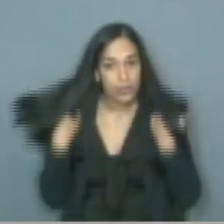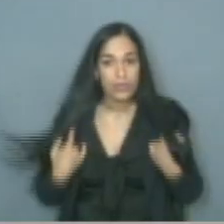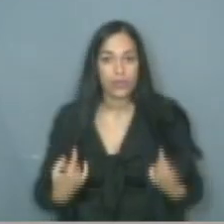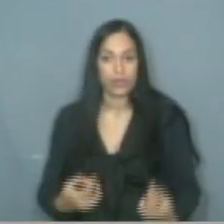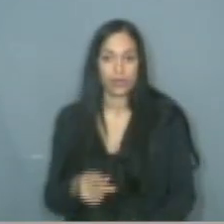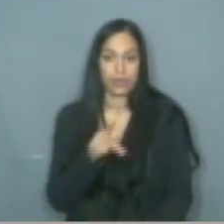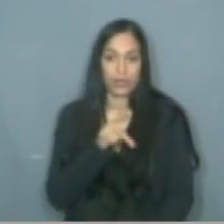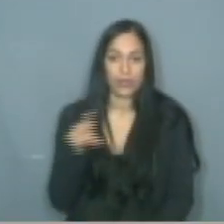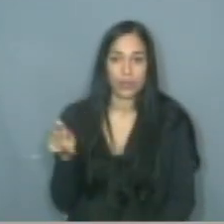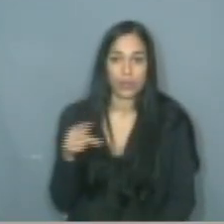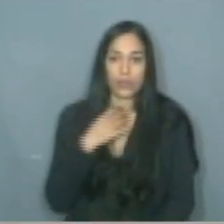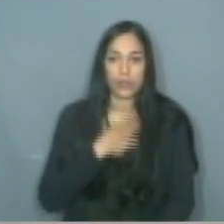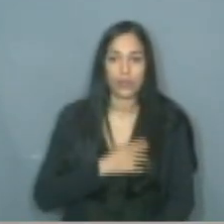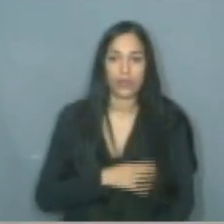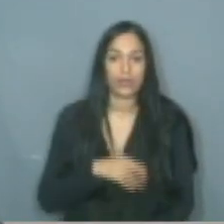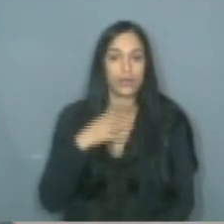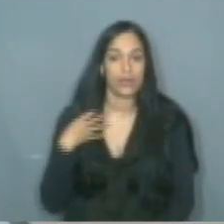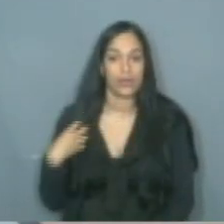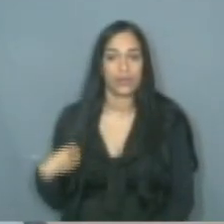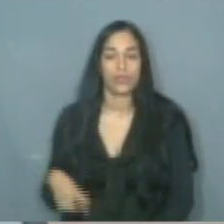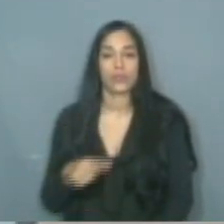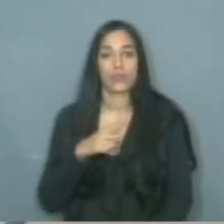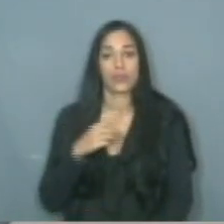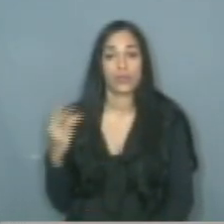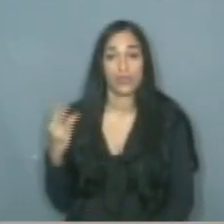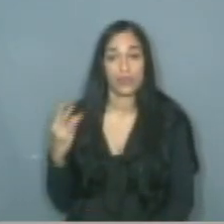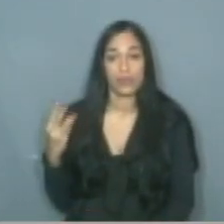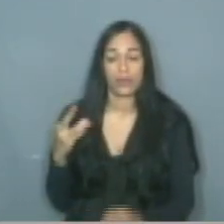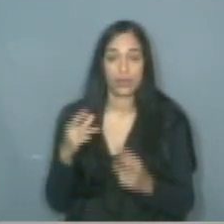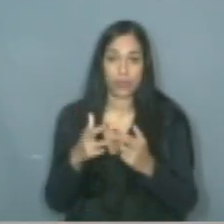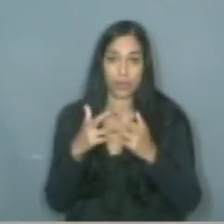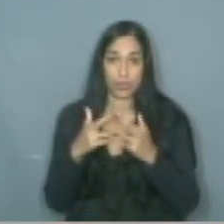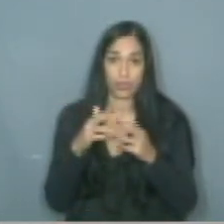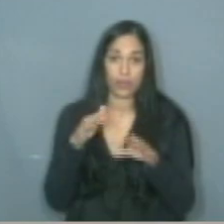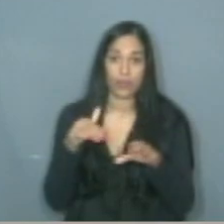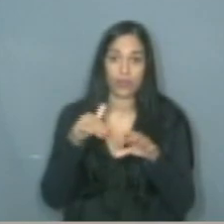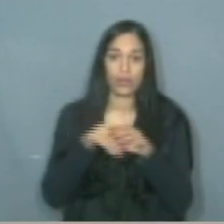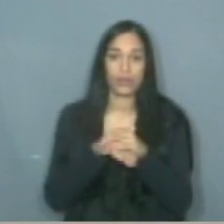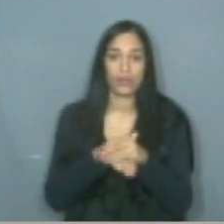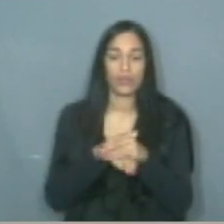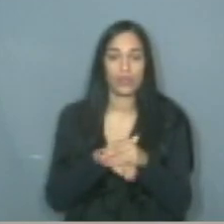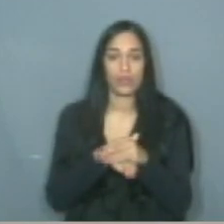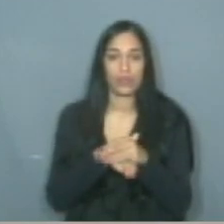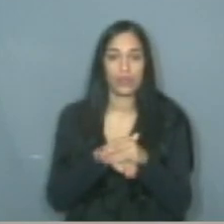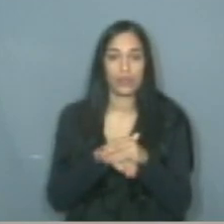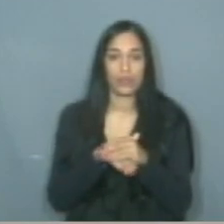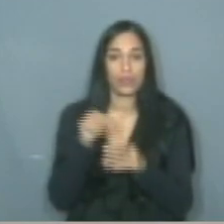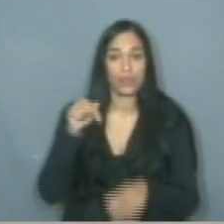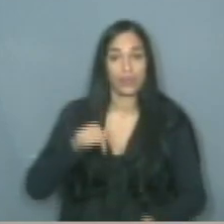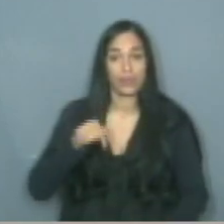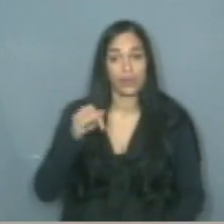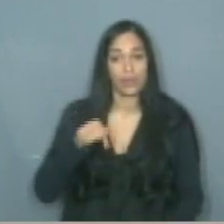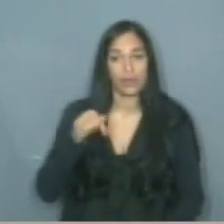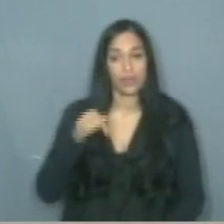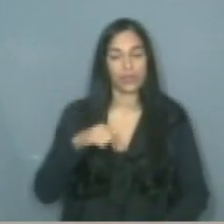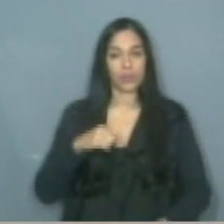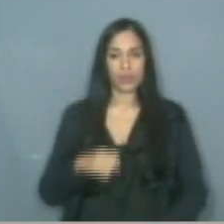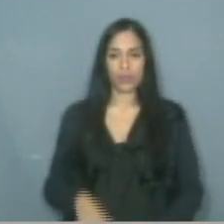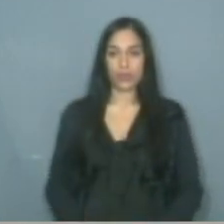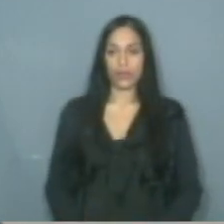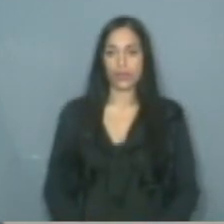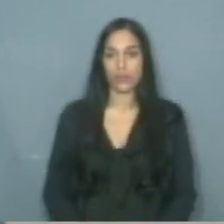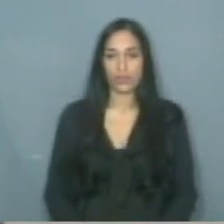Presidente, existem 3 requerimentos que vão ser votados aqui nessa plenária,